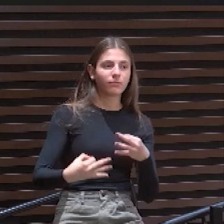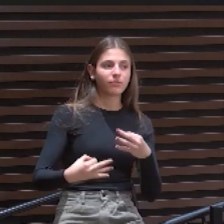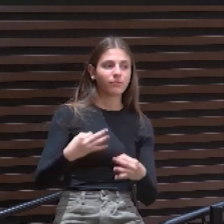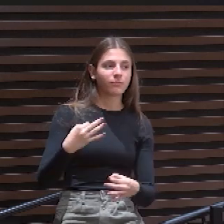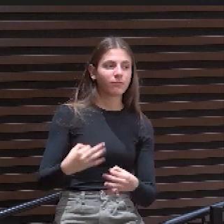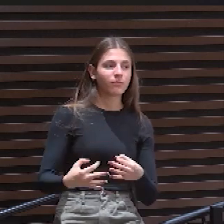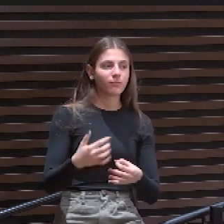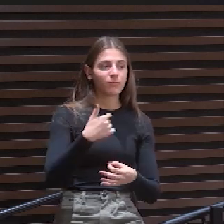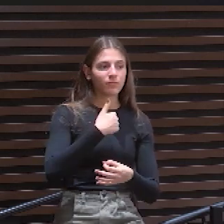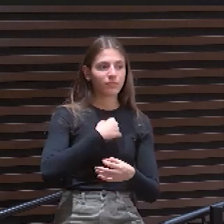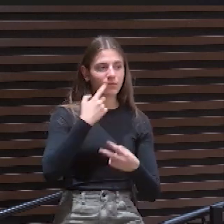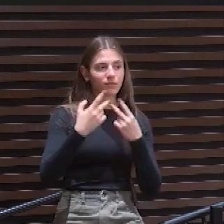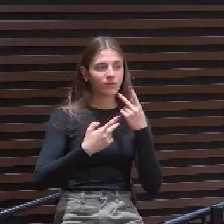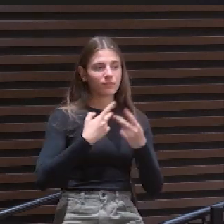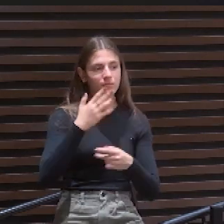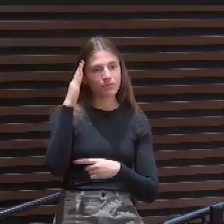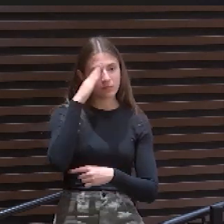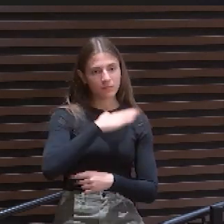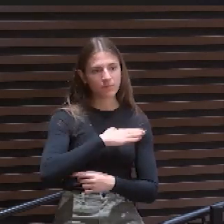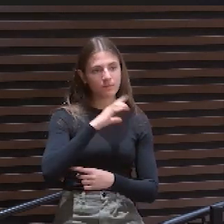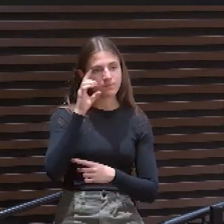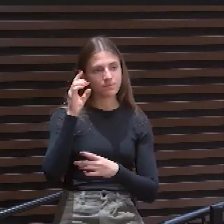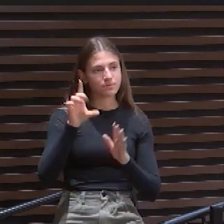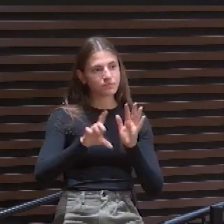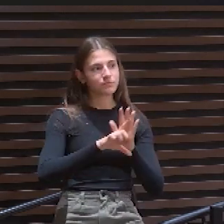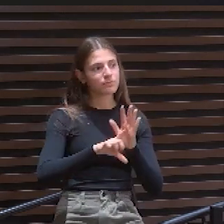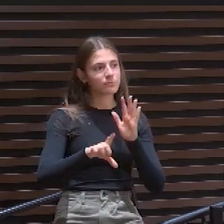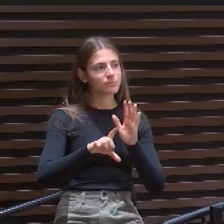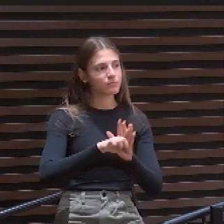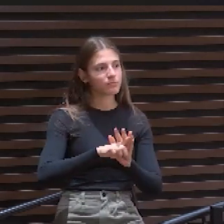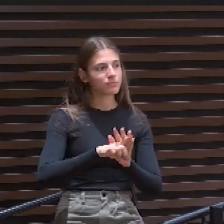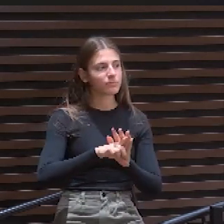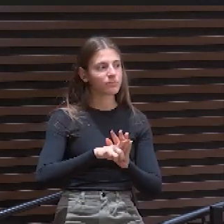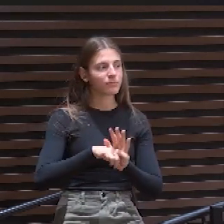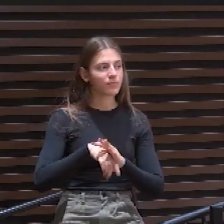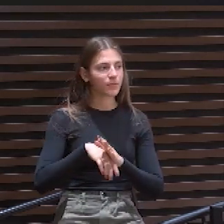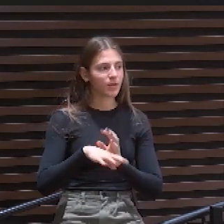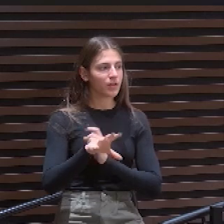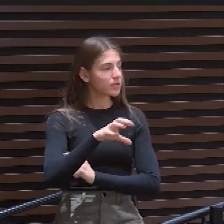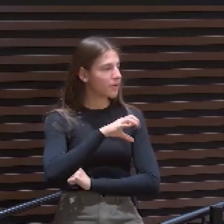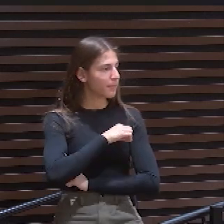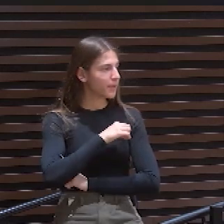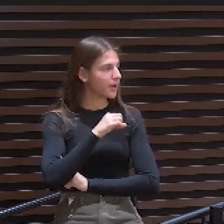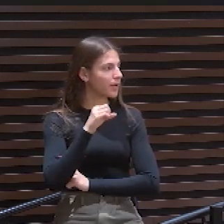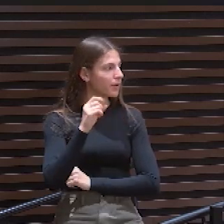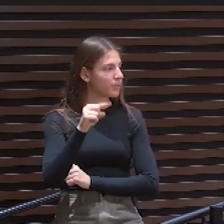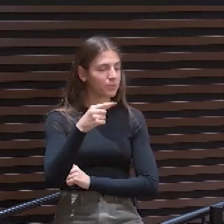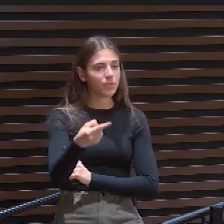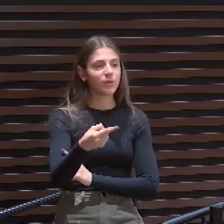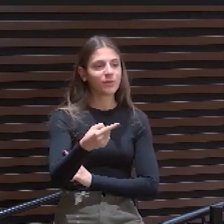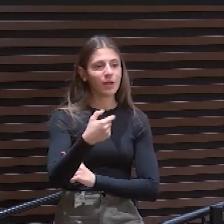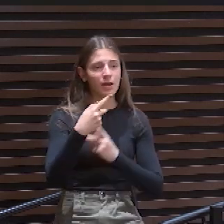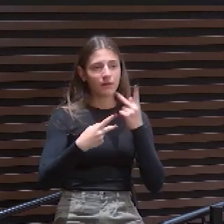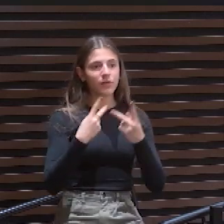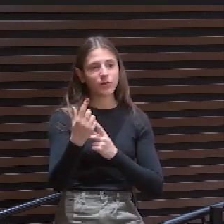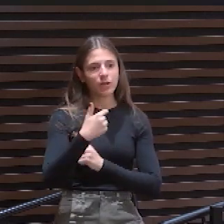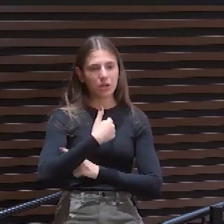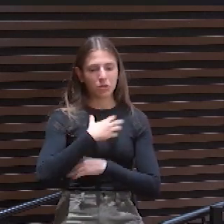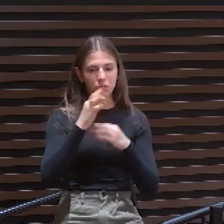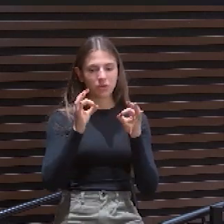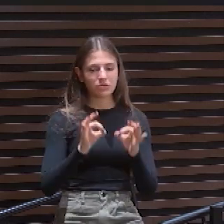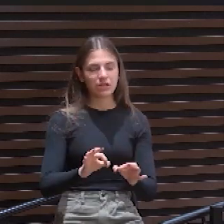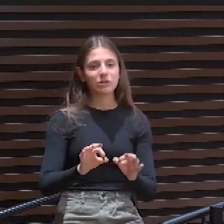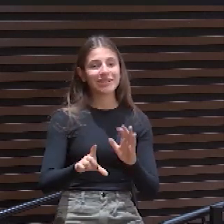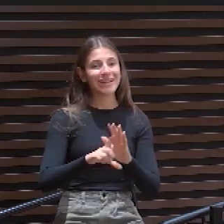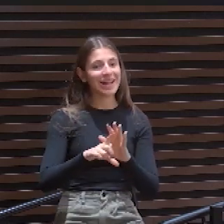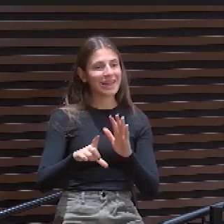eu estou falando mal da lei e julgando a lei que o Senhor deu de amar o próximo, dizendo que eu estou certo e a lei